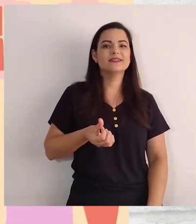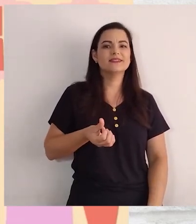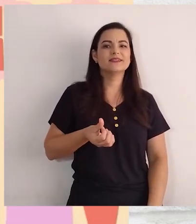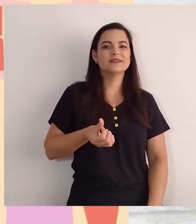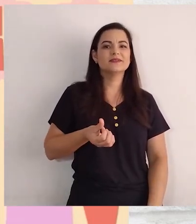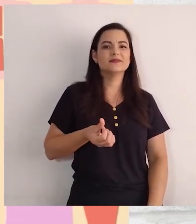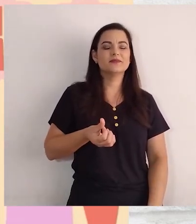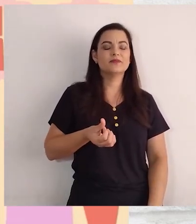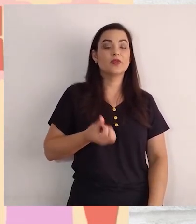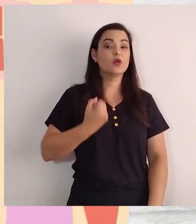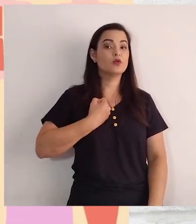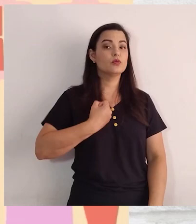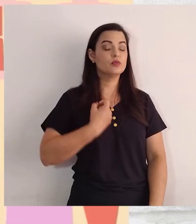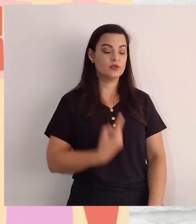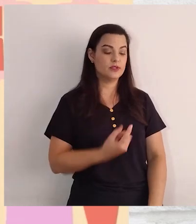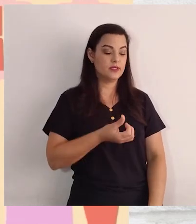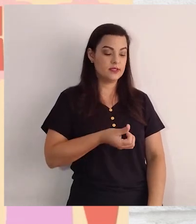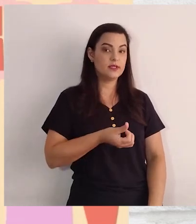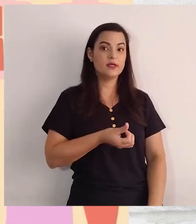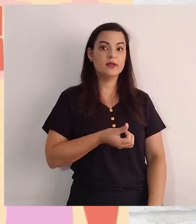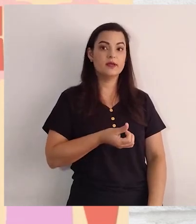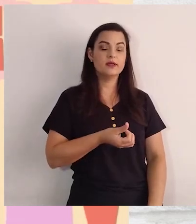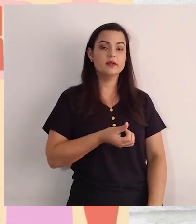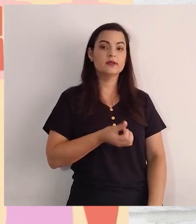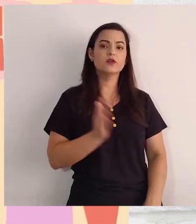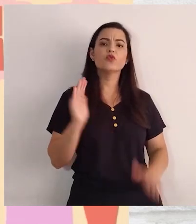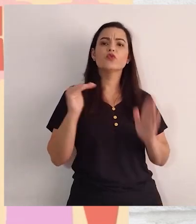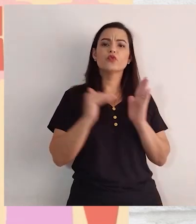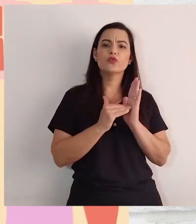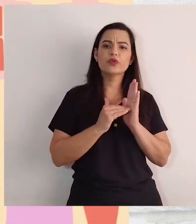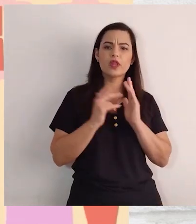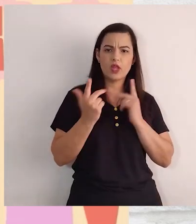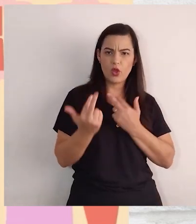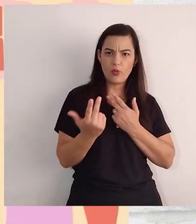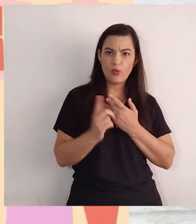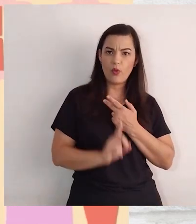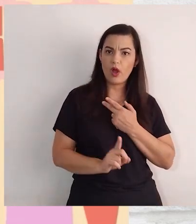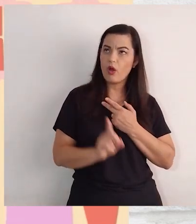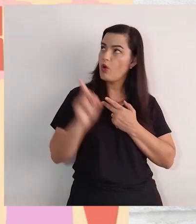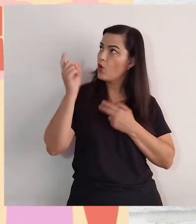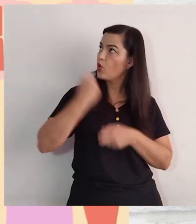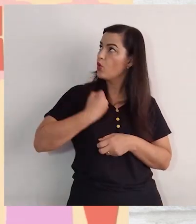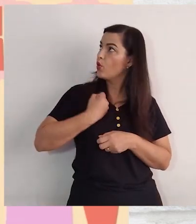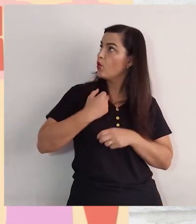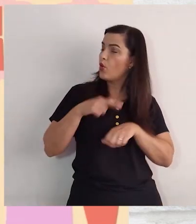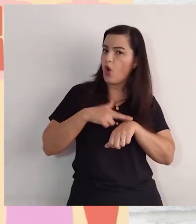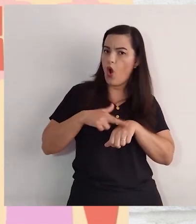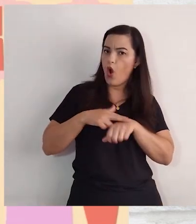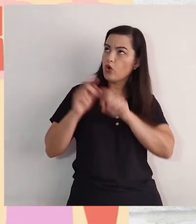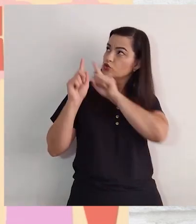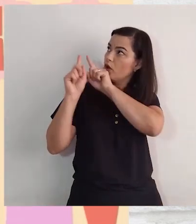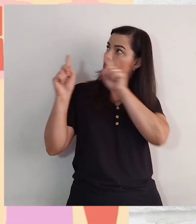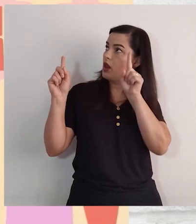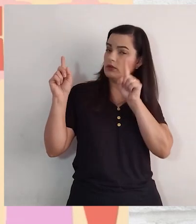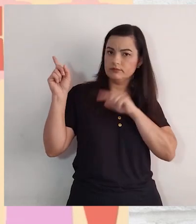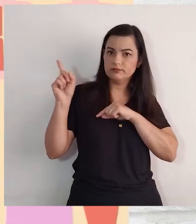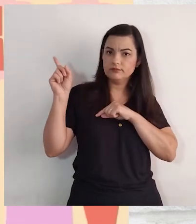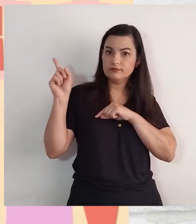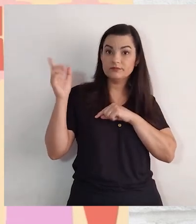16. O número 16 termina com algum desses que estão em roxo? Vamos